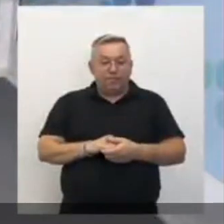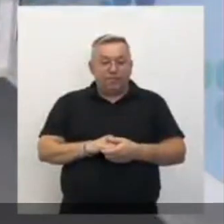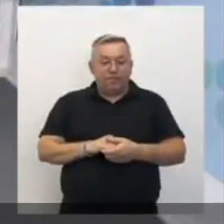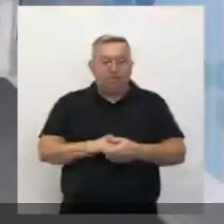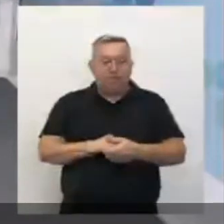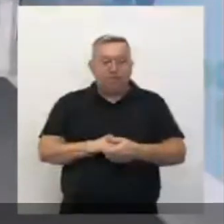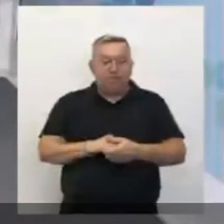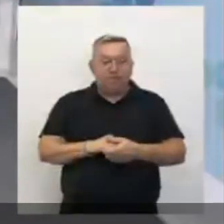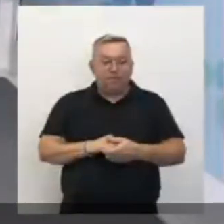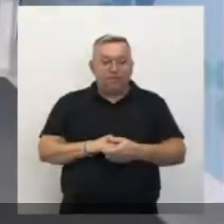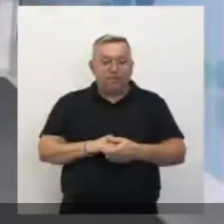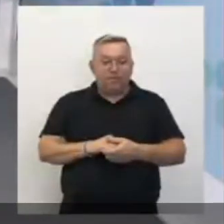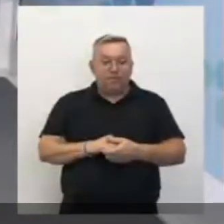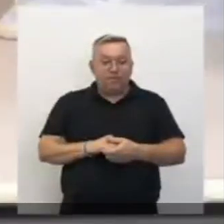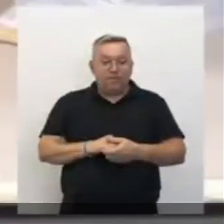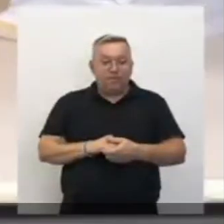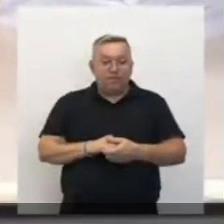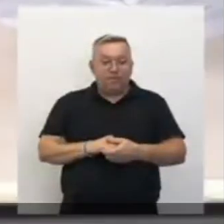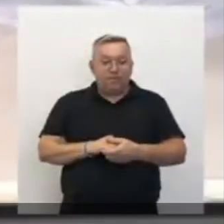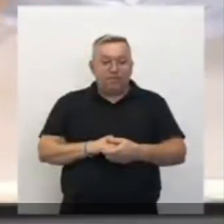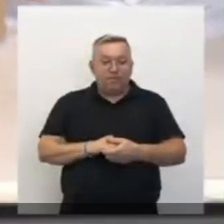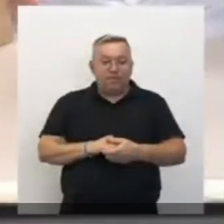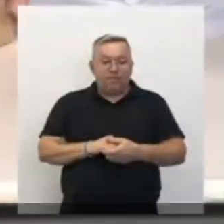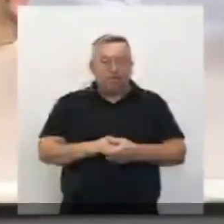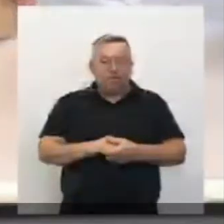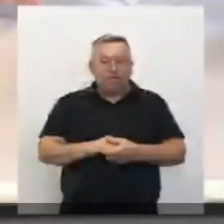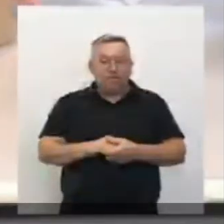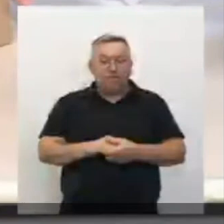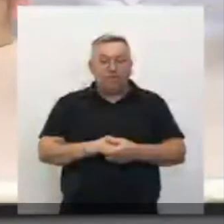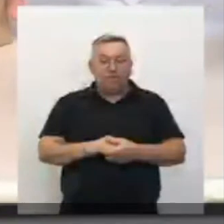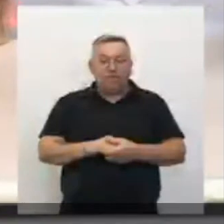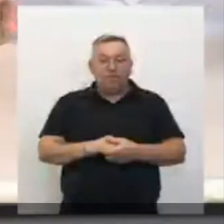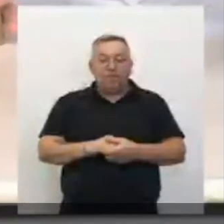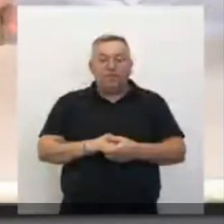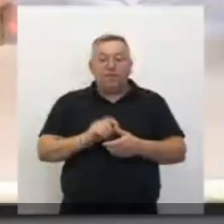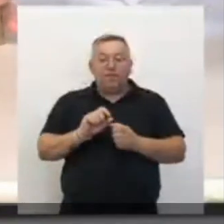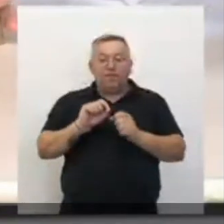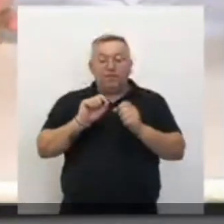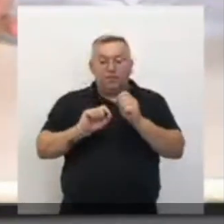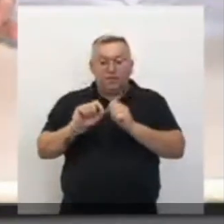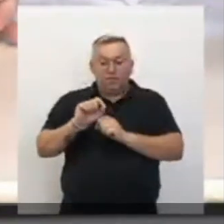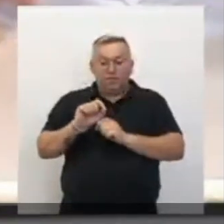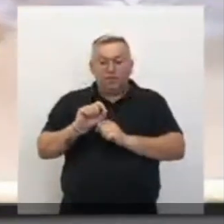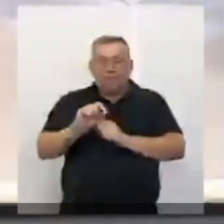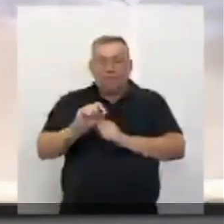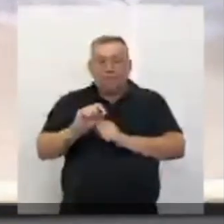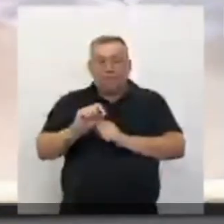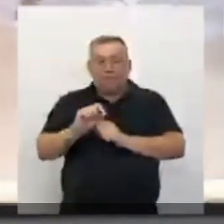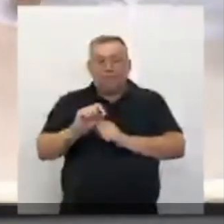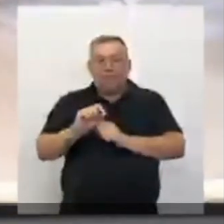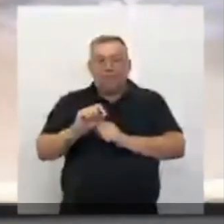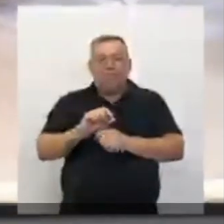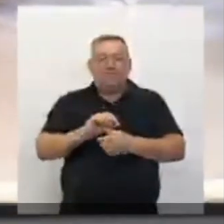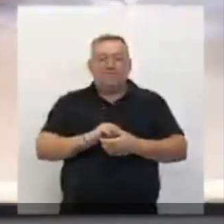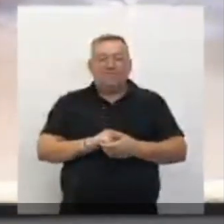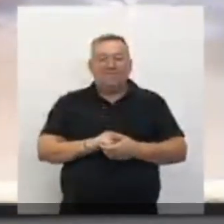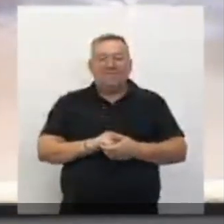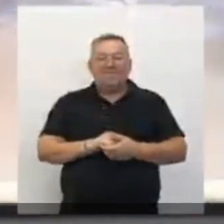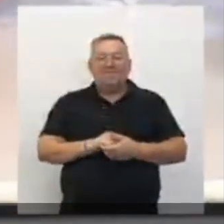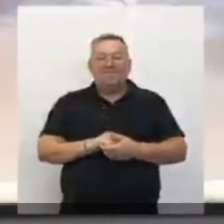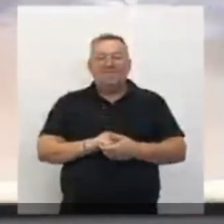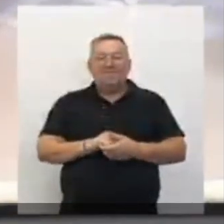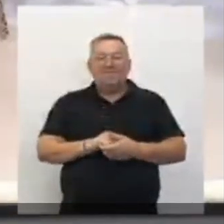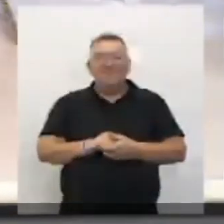tá certo. Aí, o que eu vou fazer, ó? Esse daqui, esse lado aqui, vai ser a minha... Opa, fiz do lado errado mesmo.